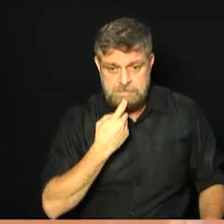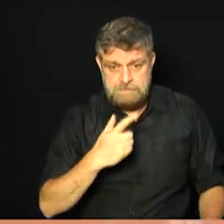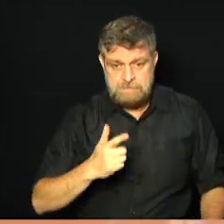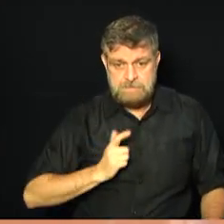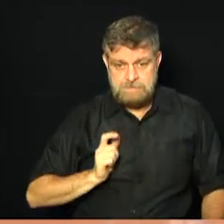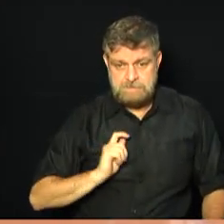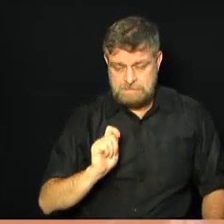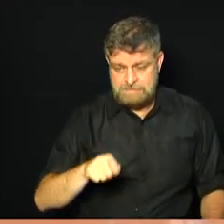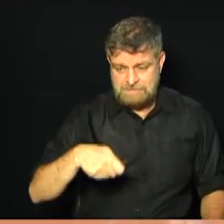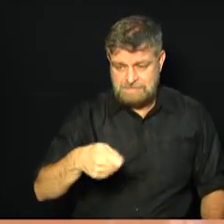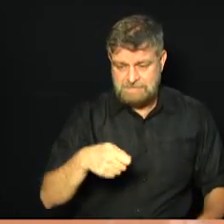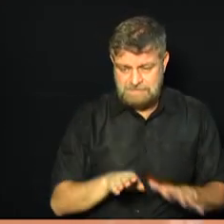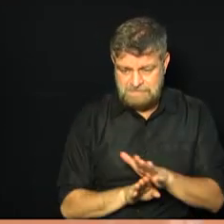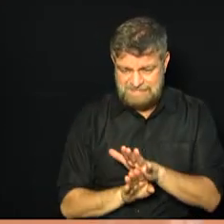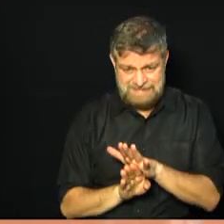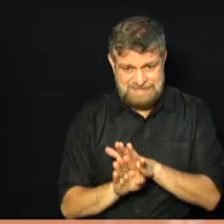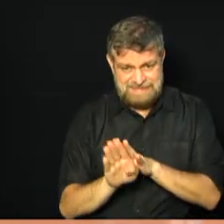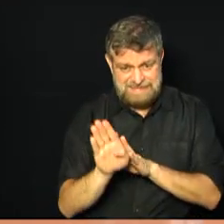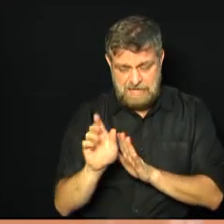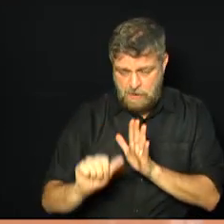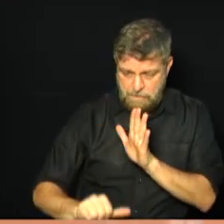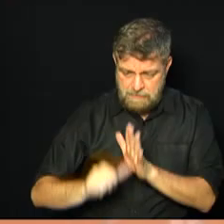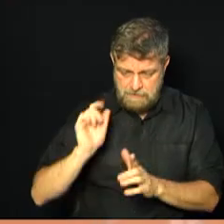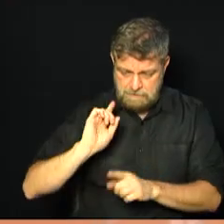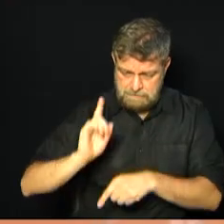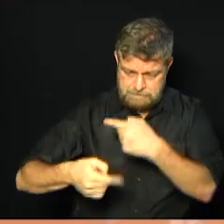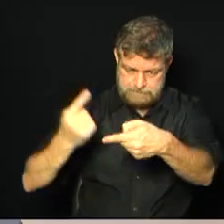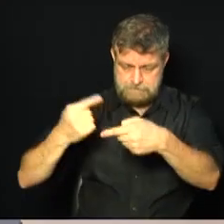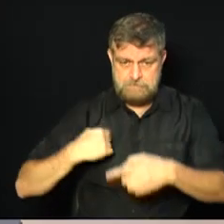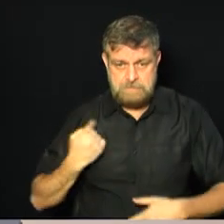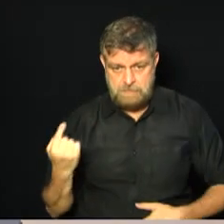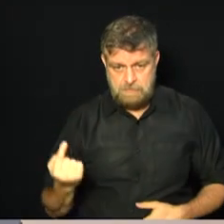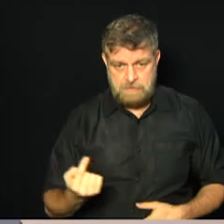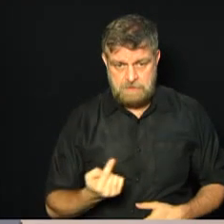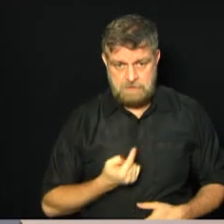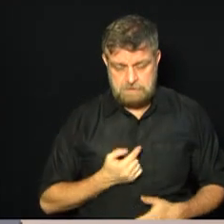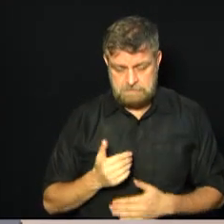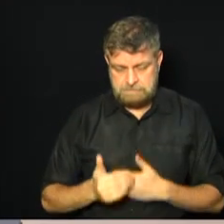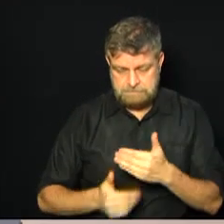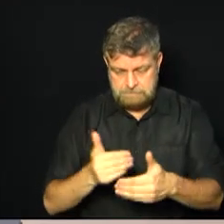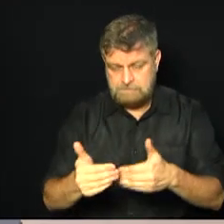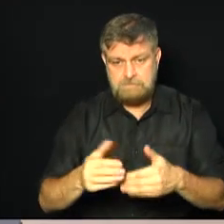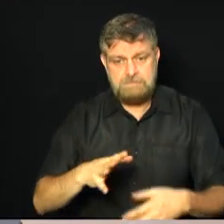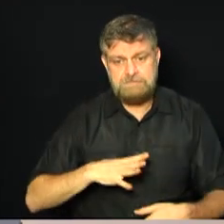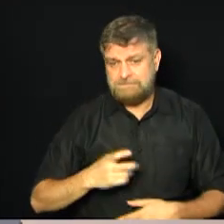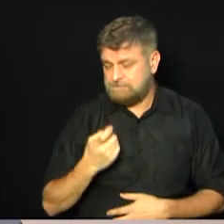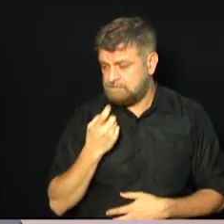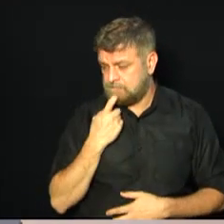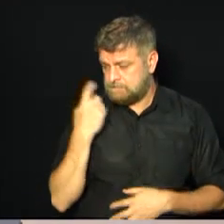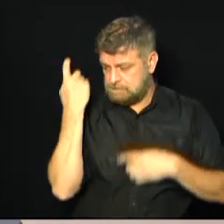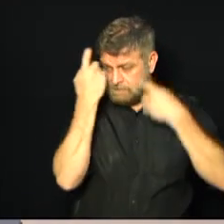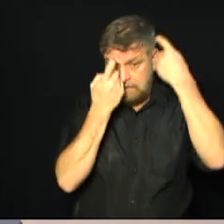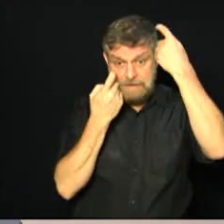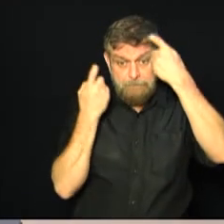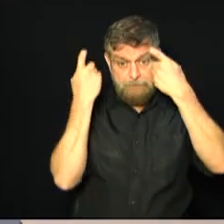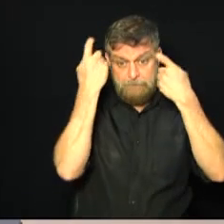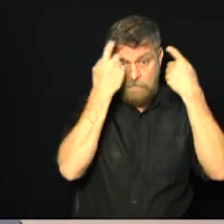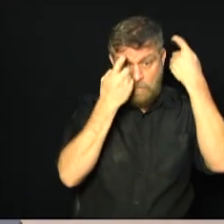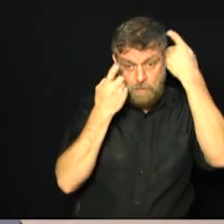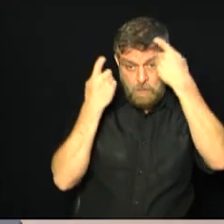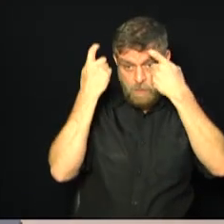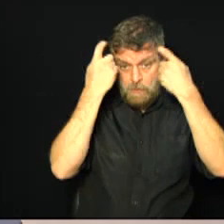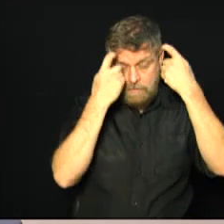palavra pioneira, dar um passo na frente como uma Campinas que se preocupa com os